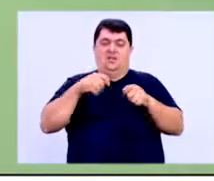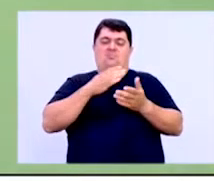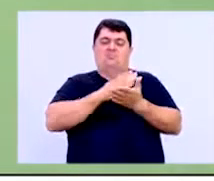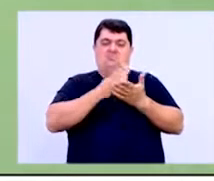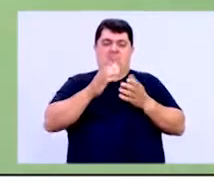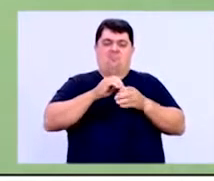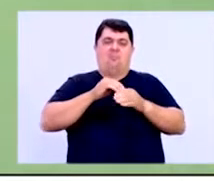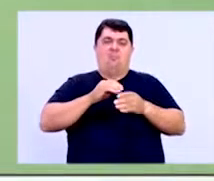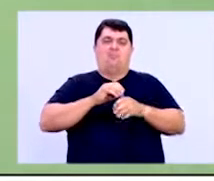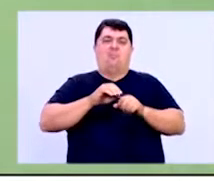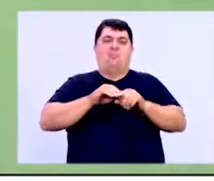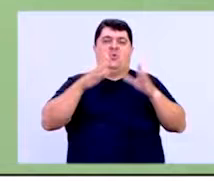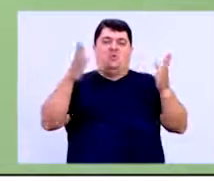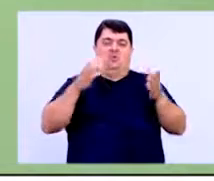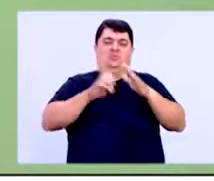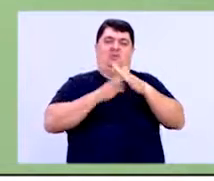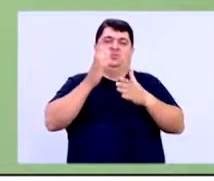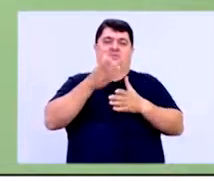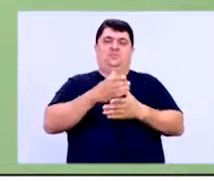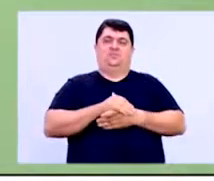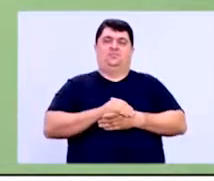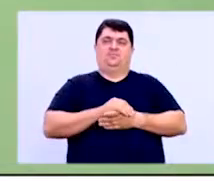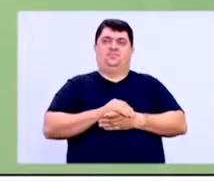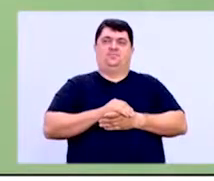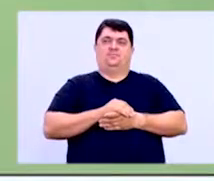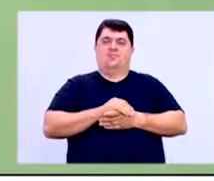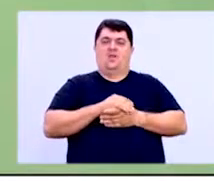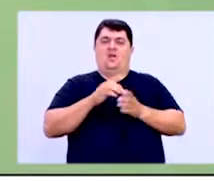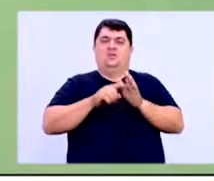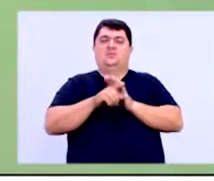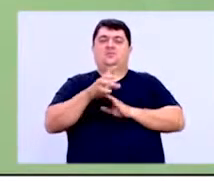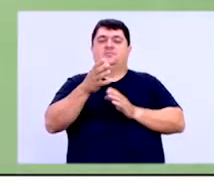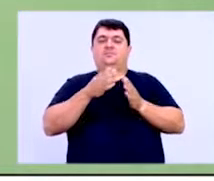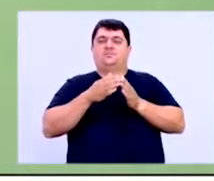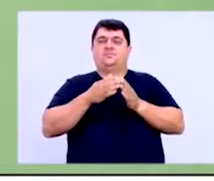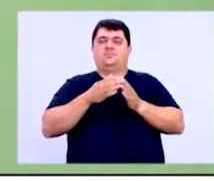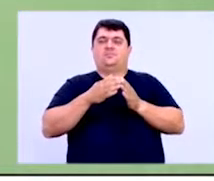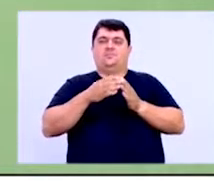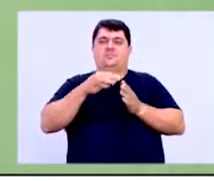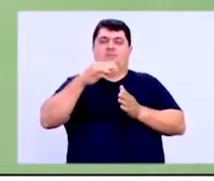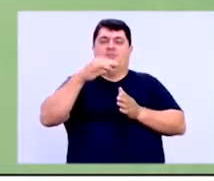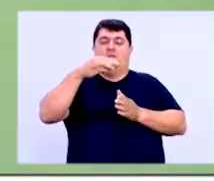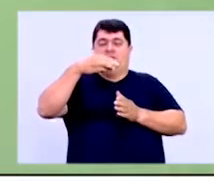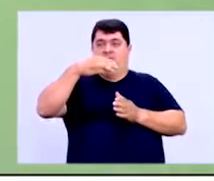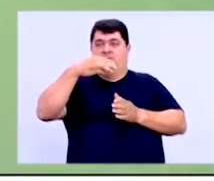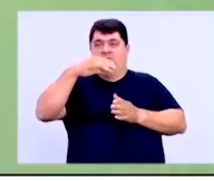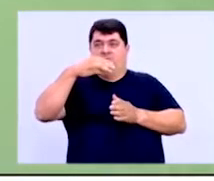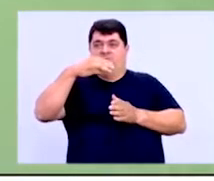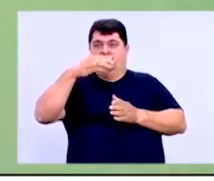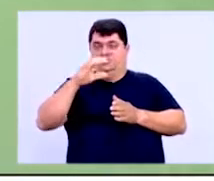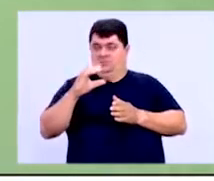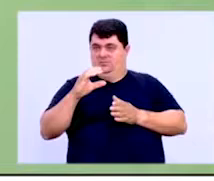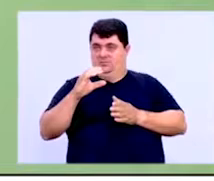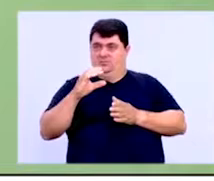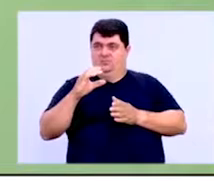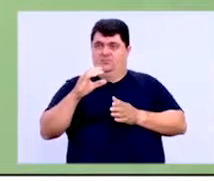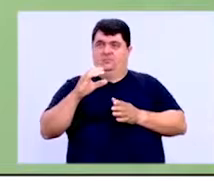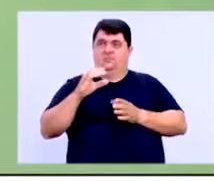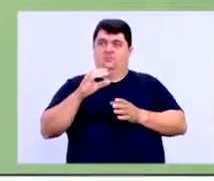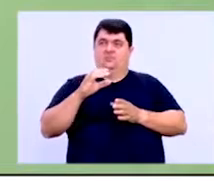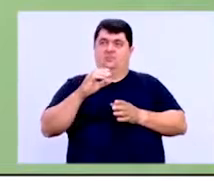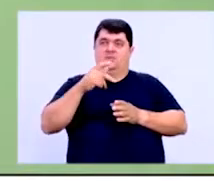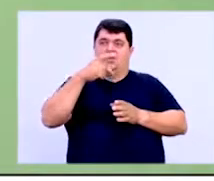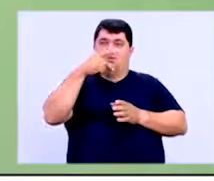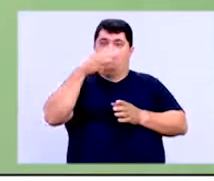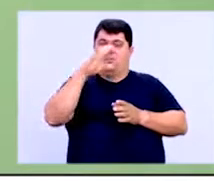empresa e já fazer sua formação de preço. Essa questão pede a margem de contribuição, ponto